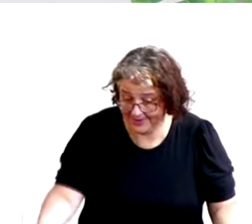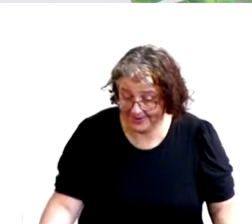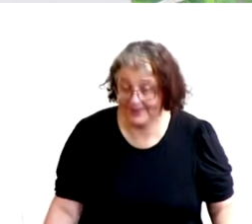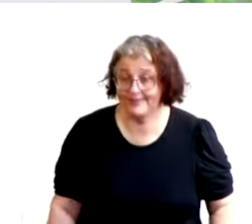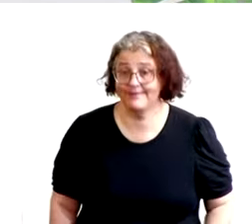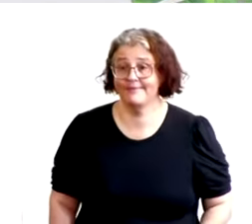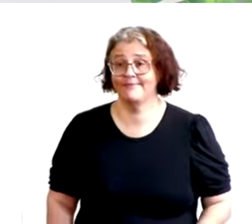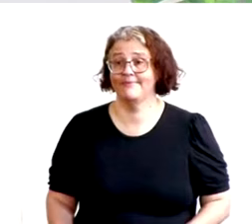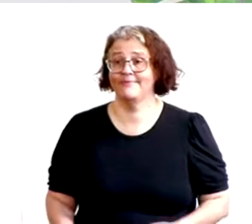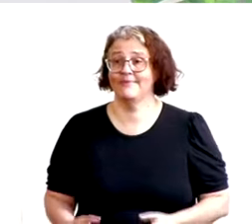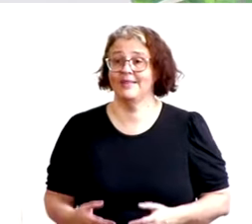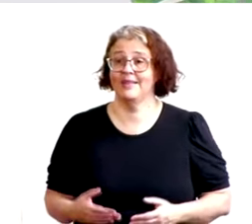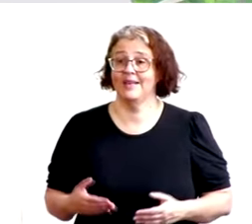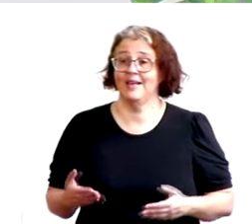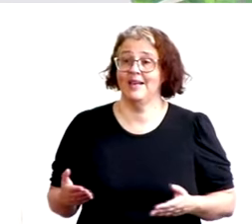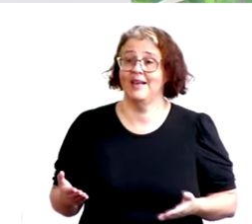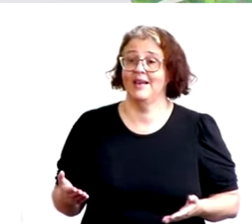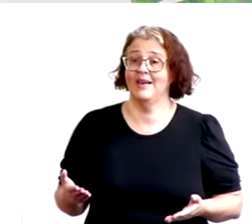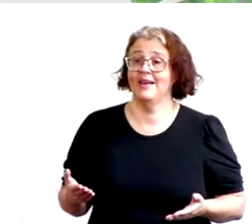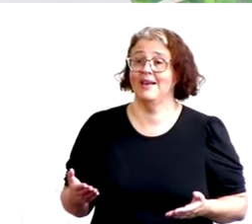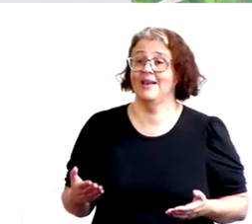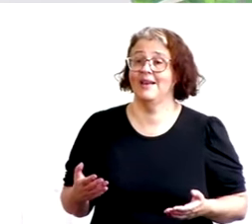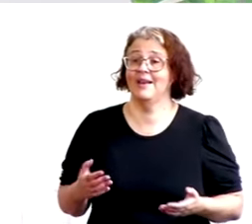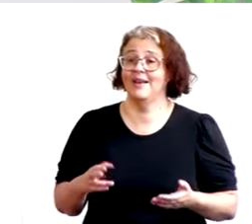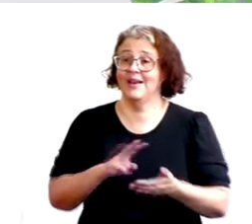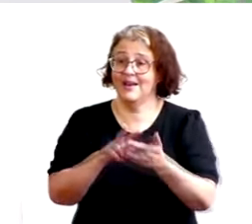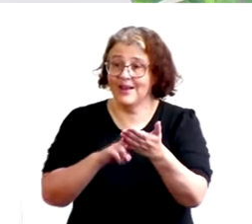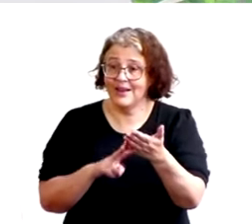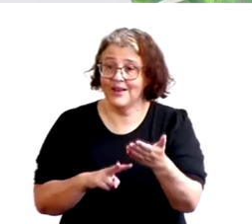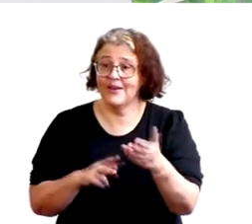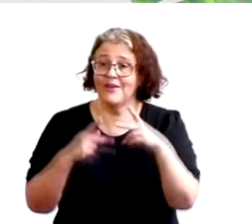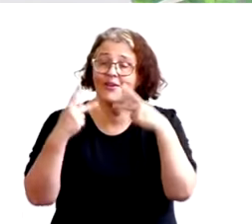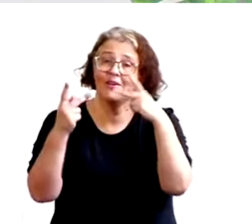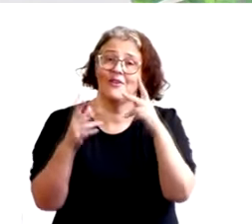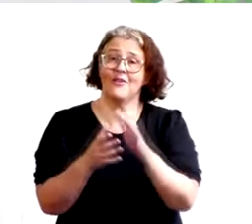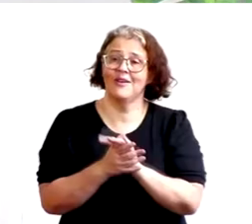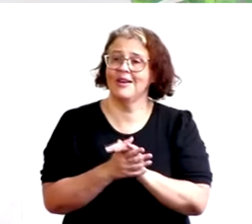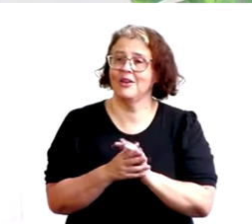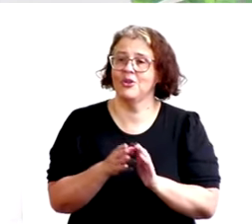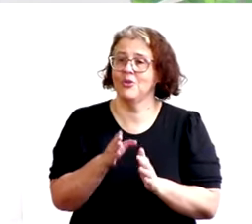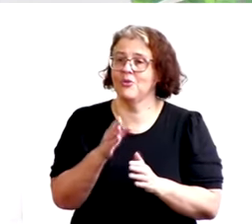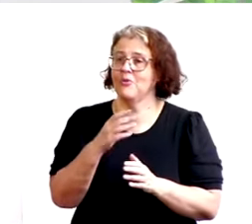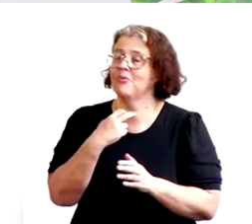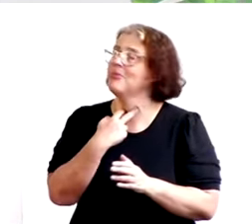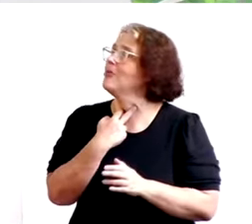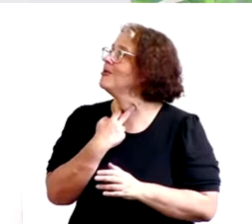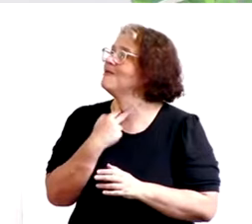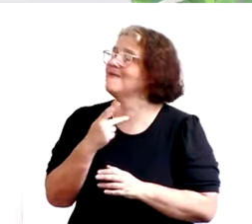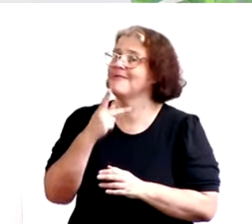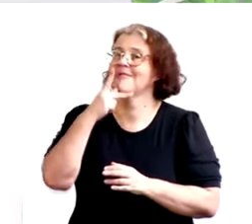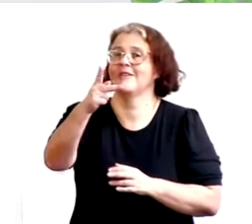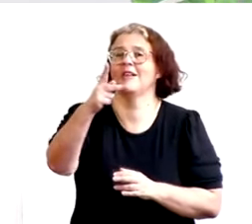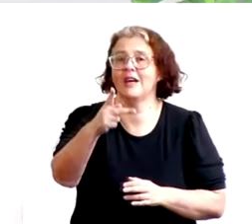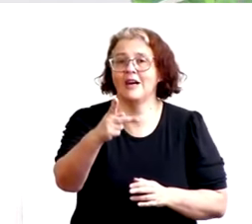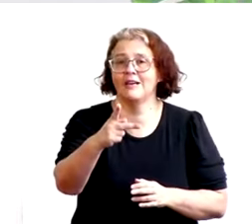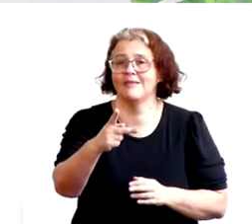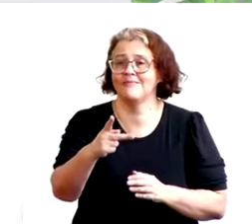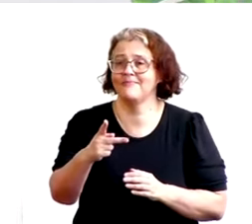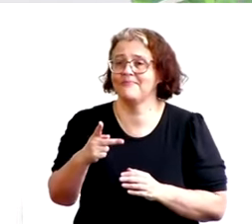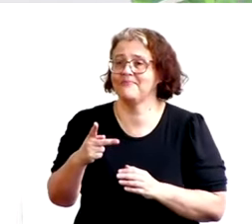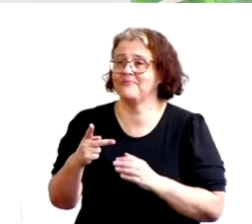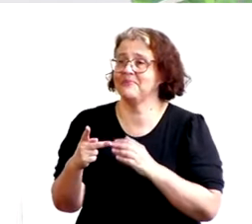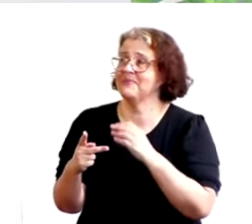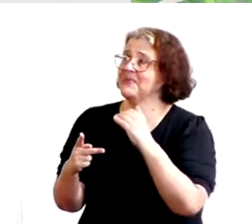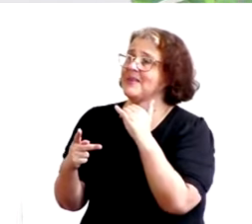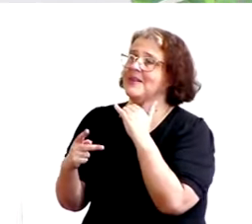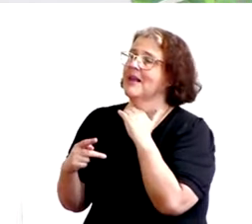que o texto diz que ele não consegue falar ele não consegue articular a